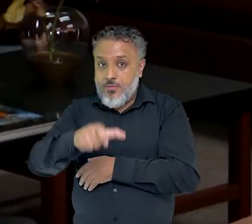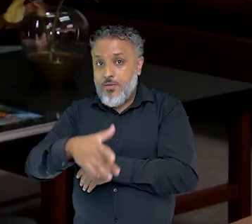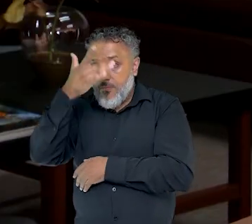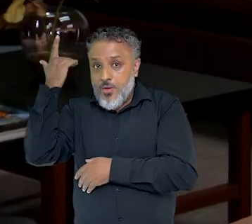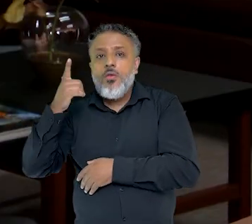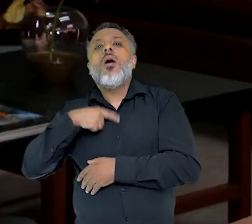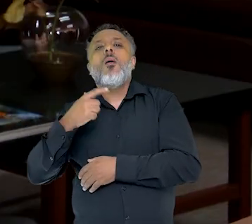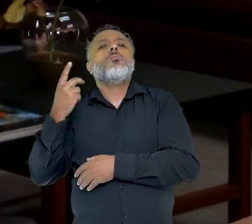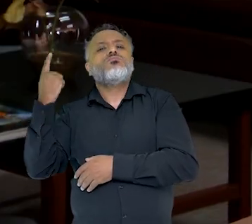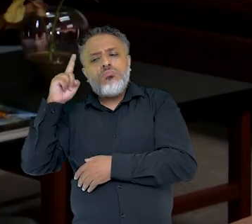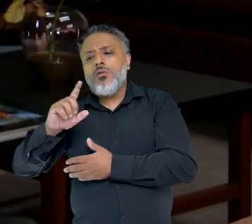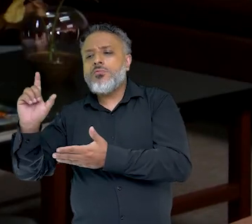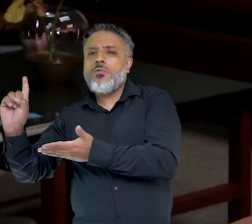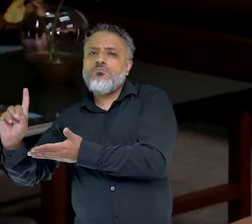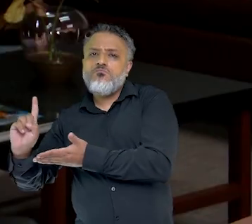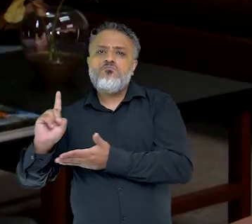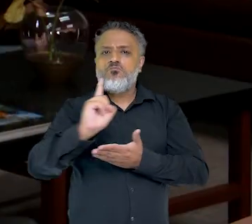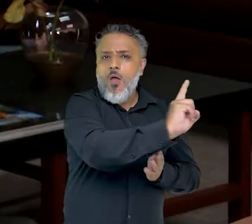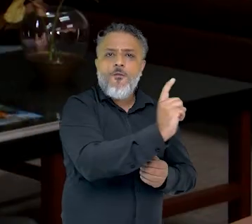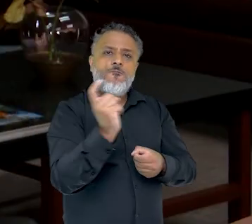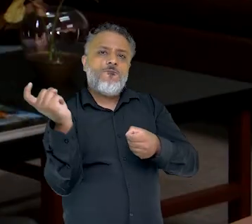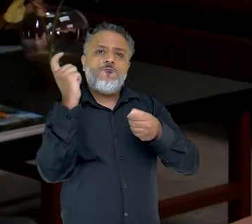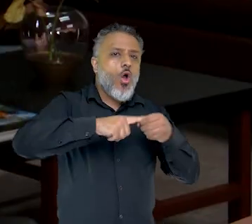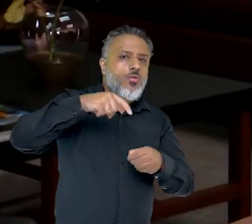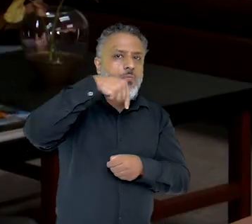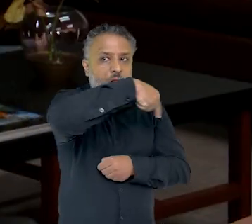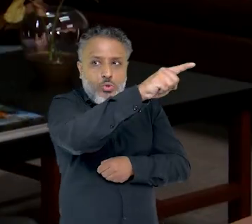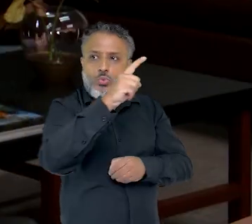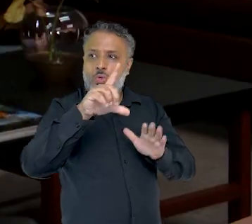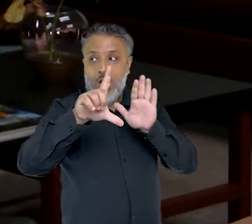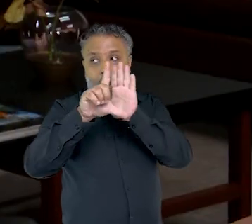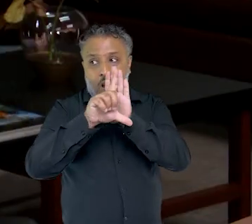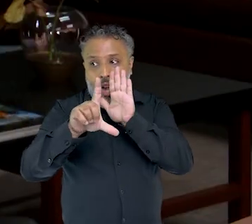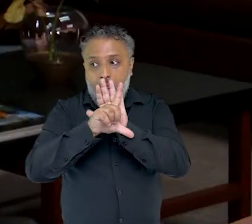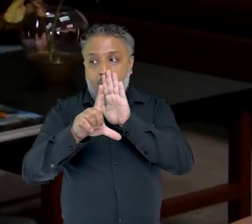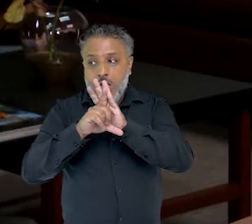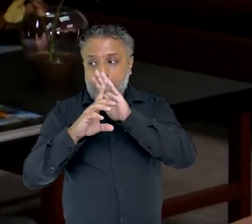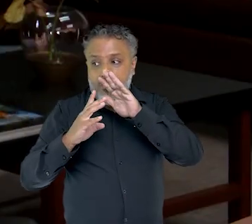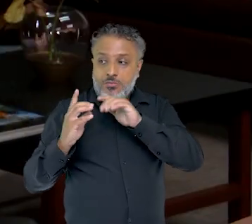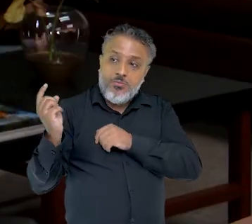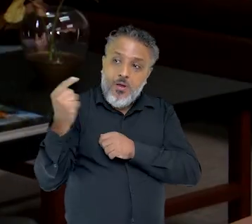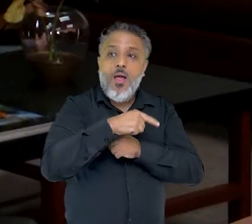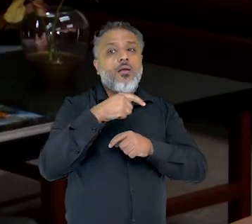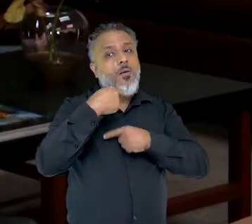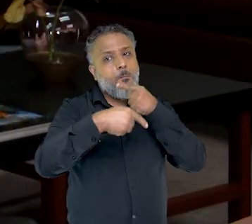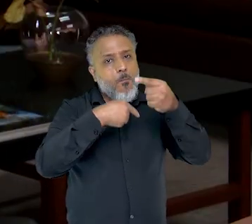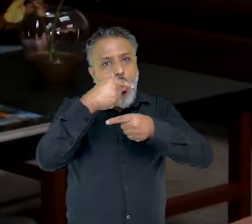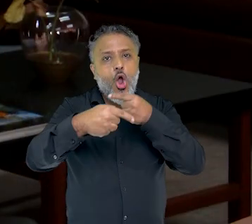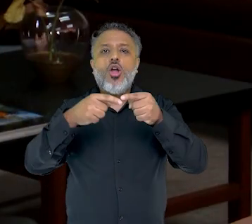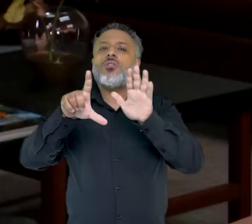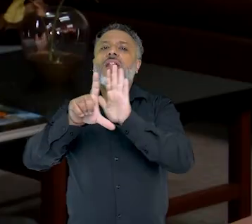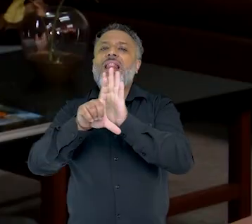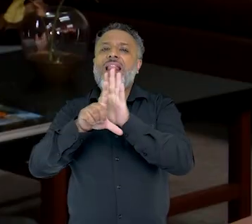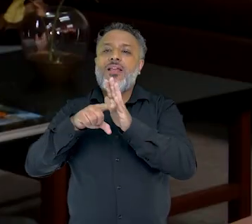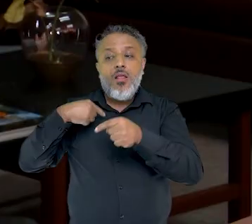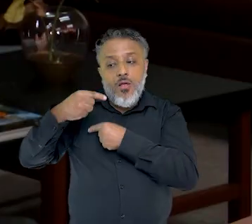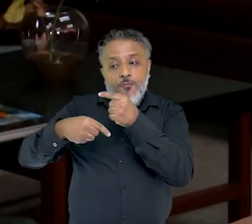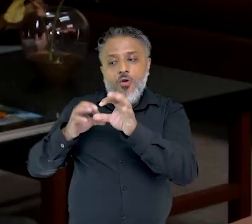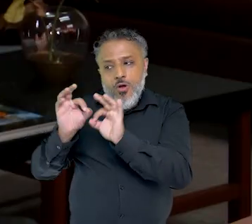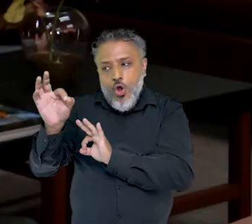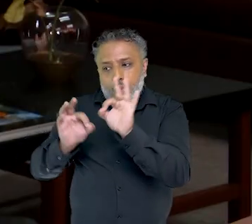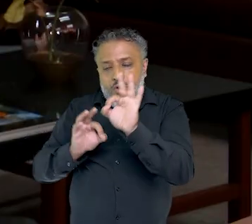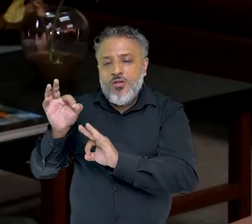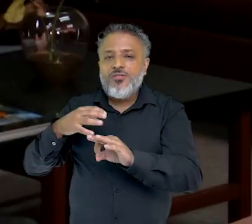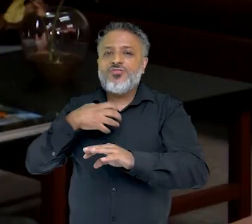de deportação, segundo a lei de imigração, mas ela pode regularizar, segundo a lei atual, ela pode regularizar a